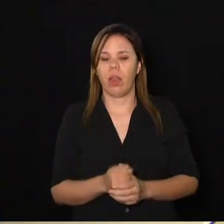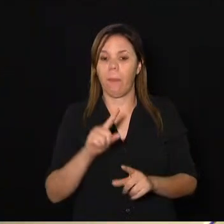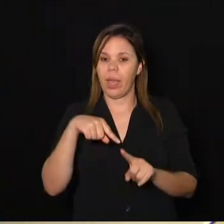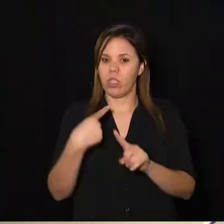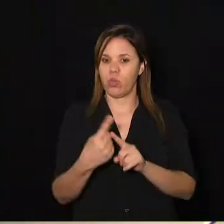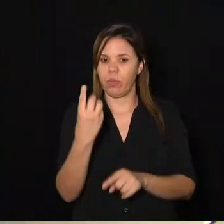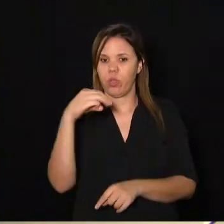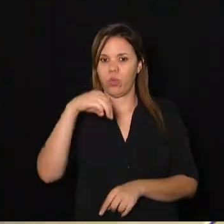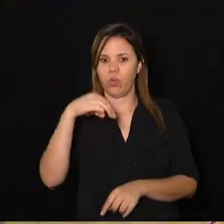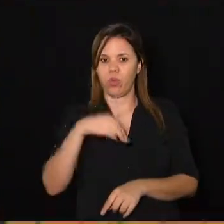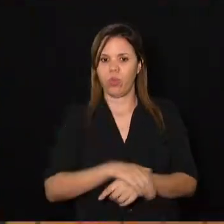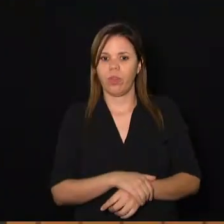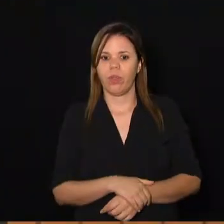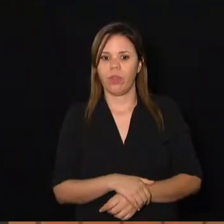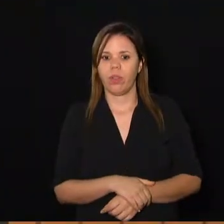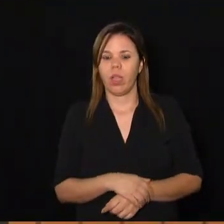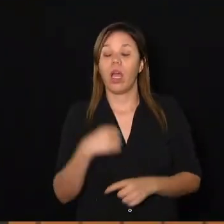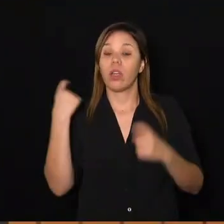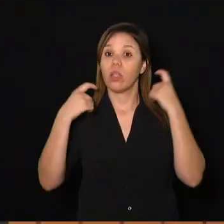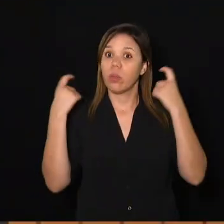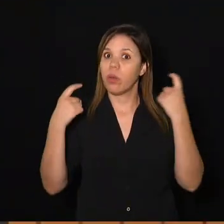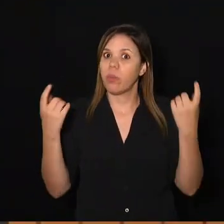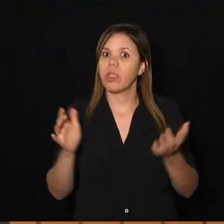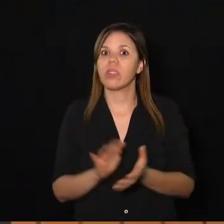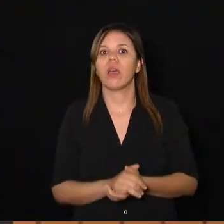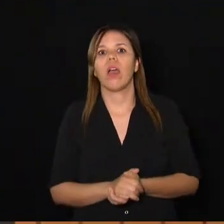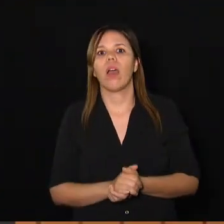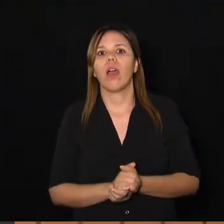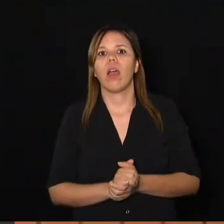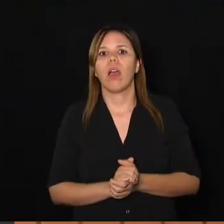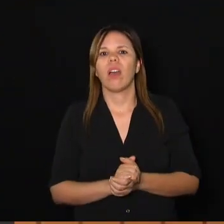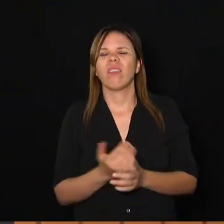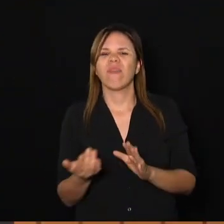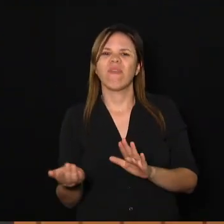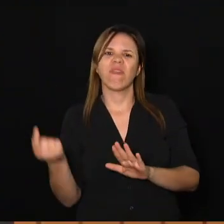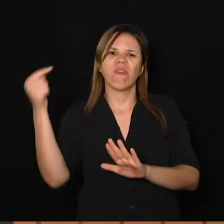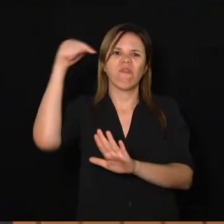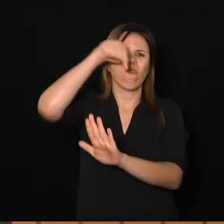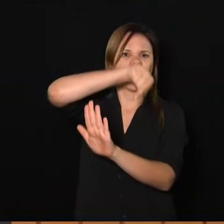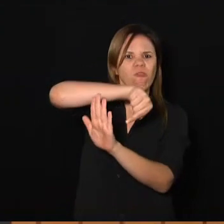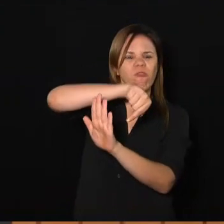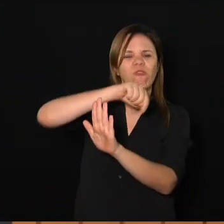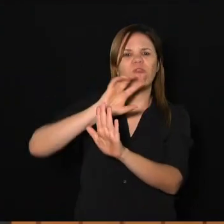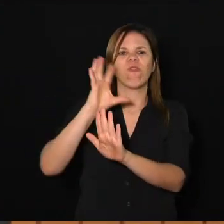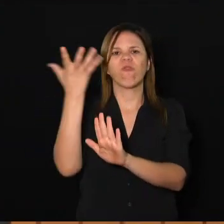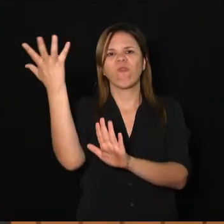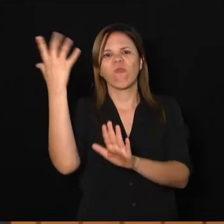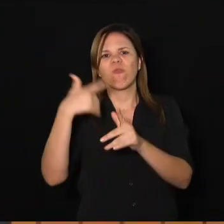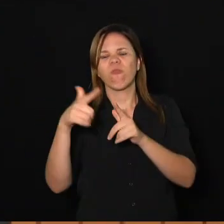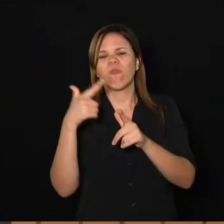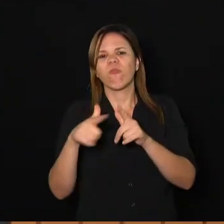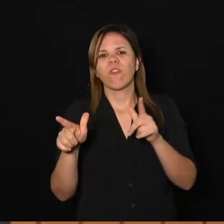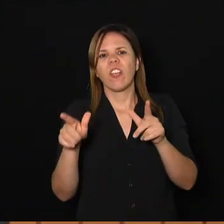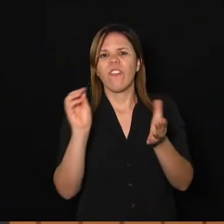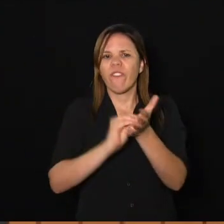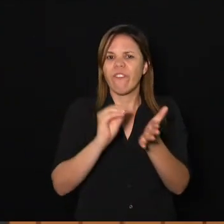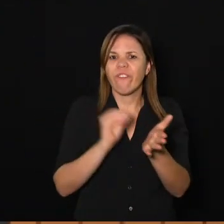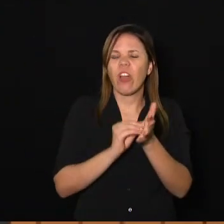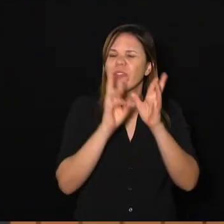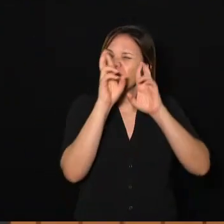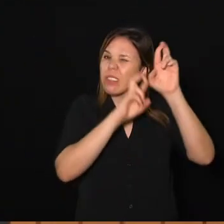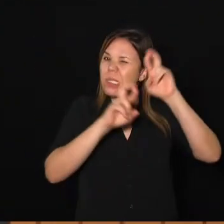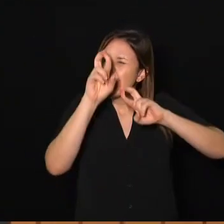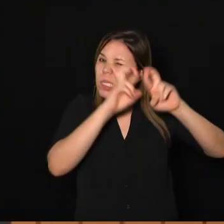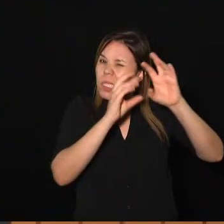então a nossa preocupação é que por trás de uma situação de se fazer um exame com o